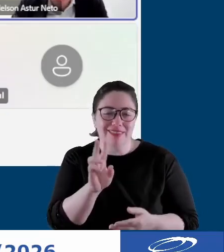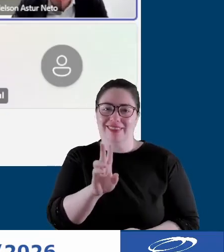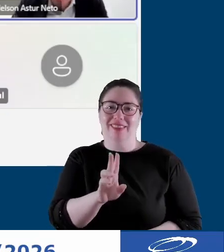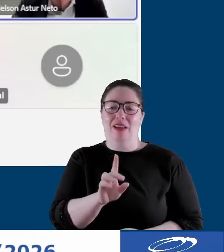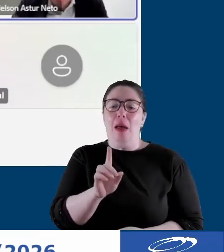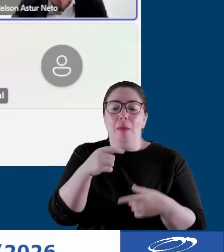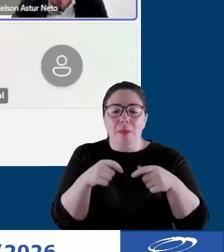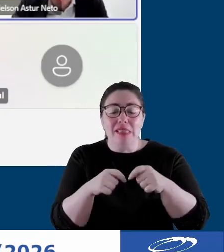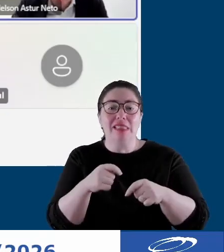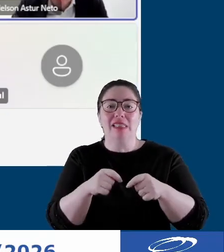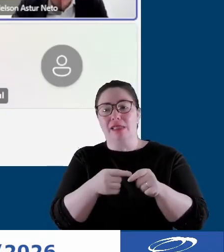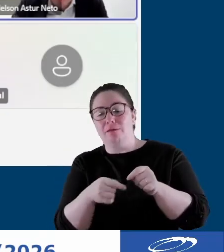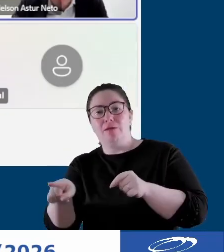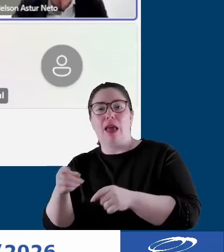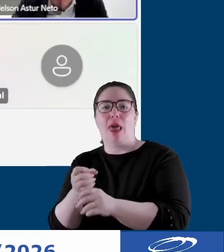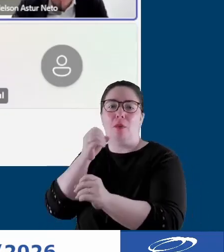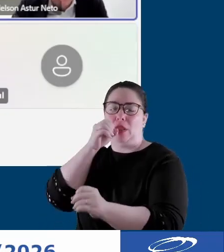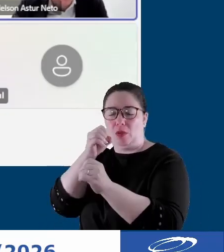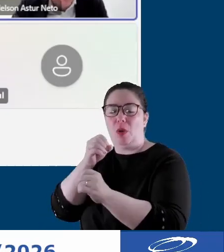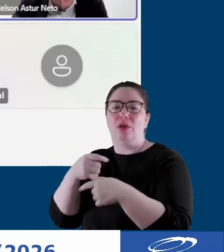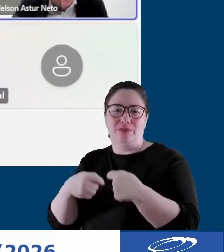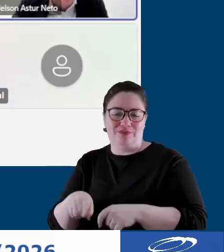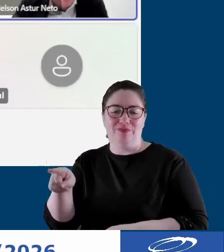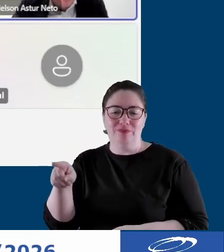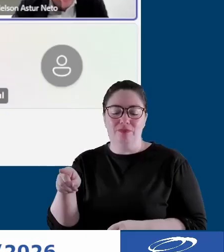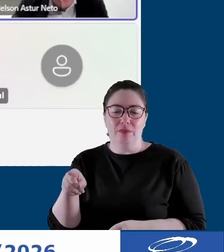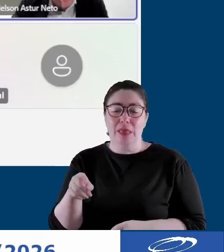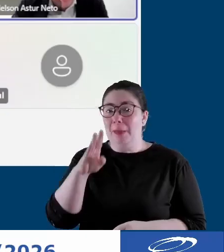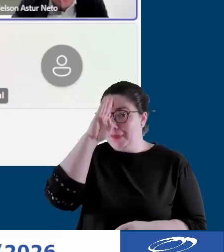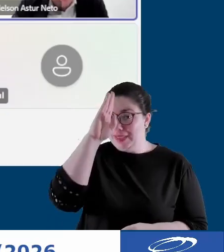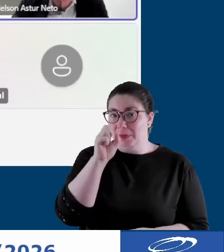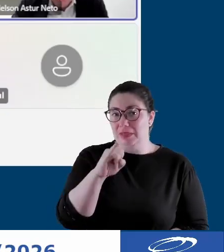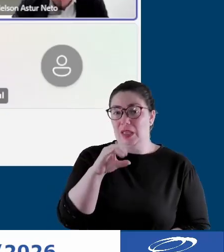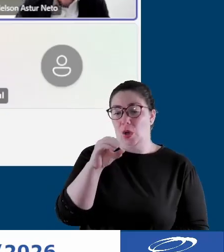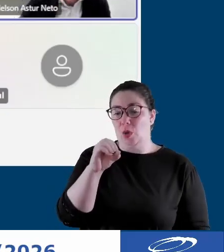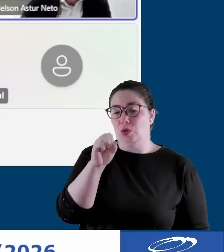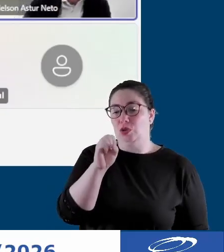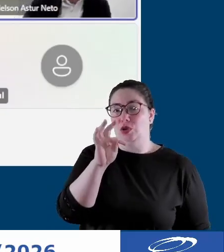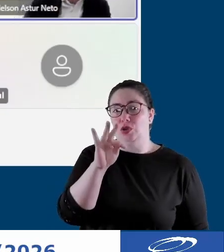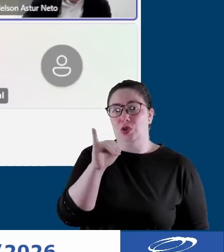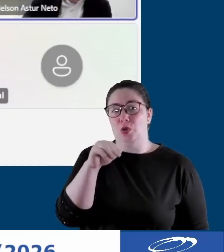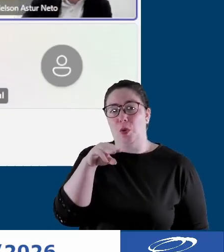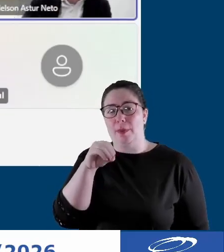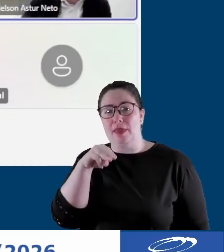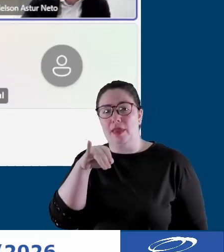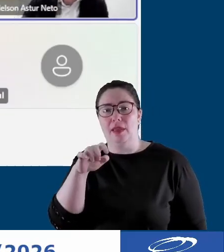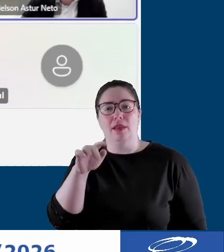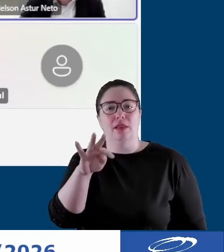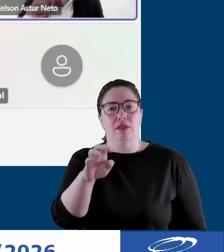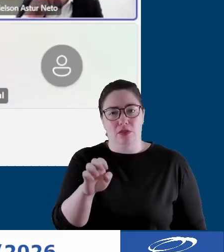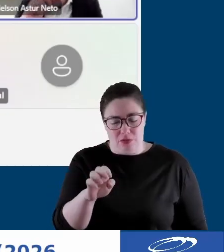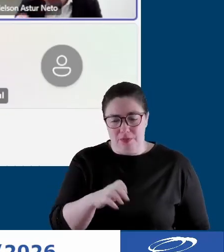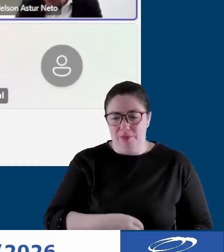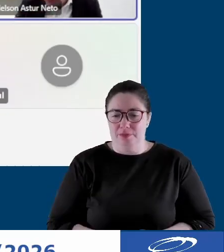está procurando infecção óssea, osteomielite. E hoje a gente tem outras